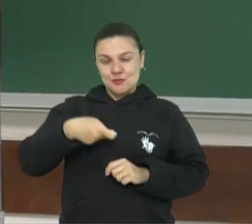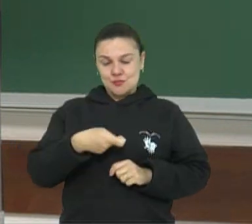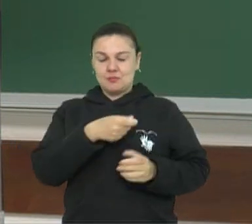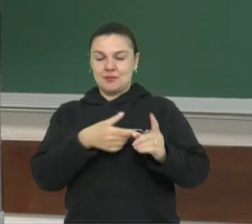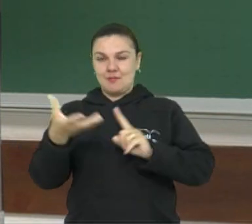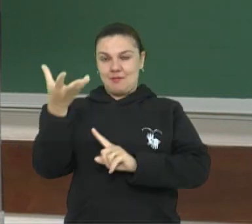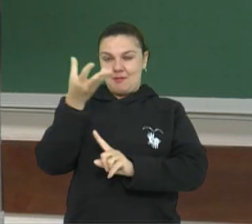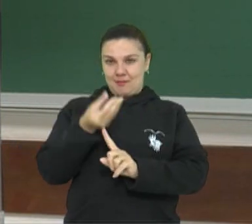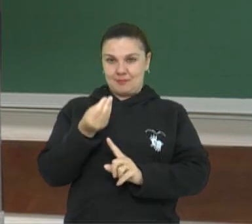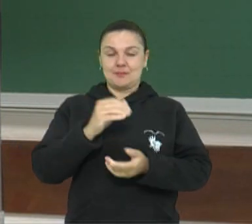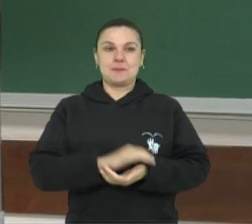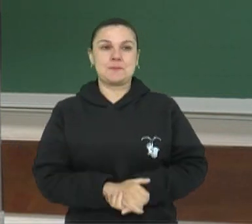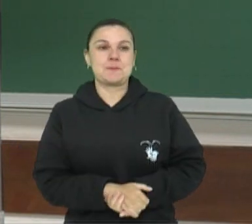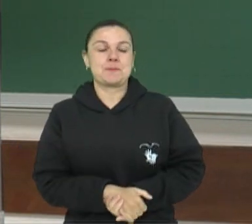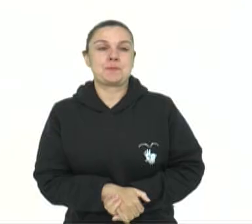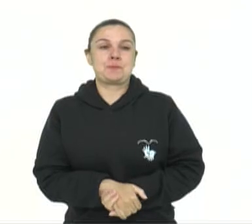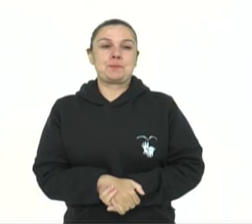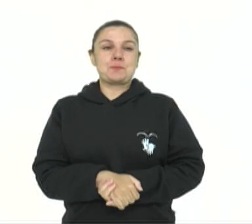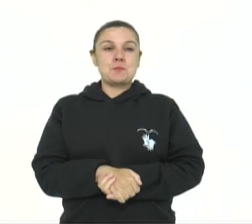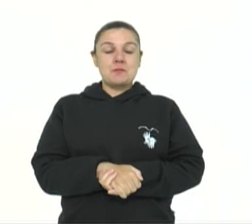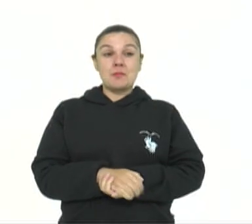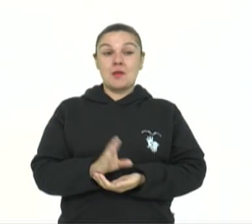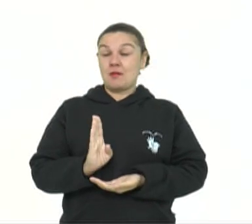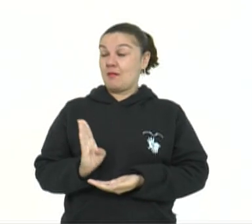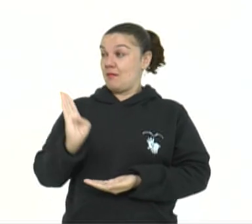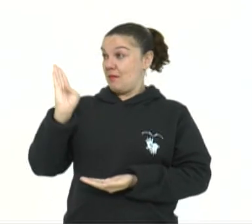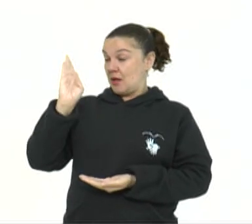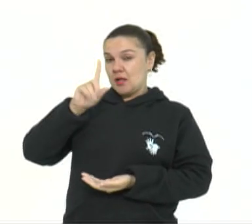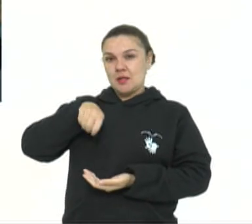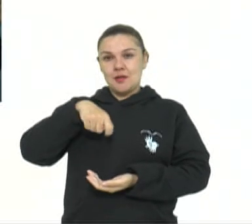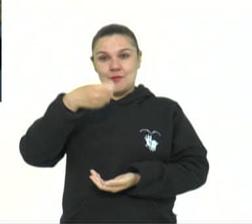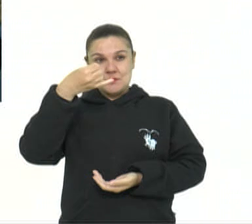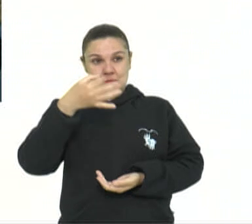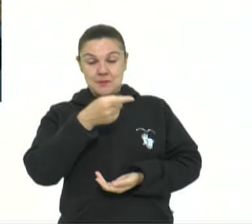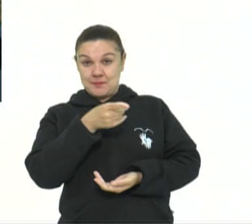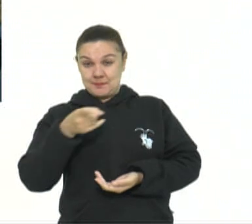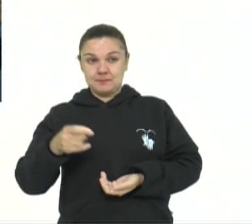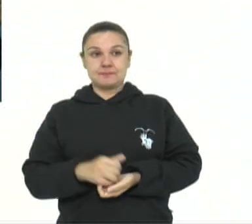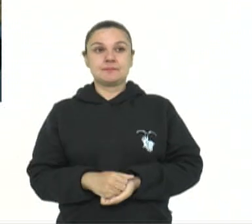seguir? Aqui então a exposição, como eu disse para vocês.